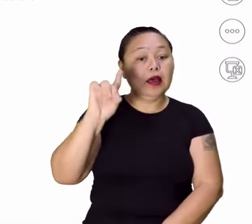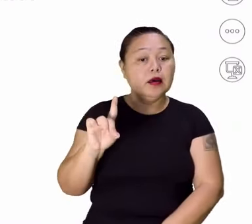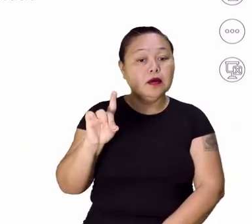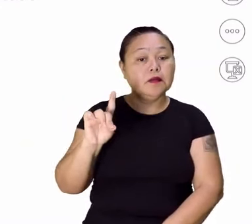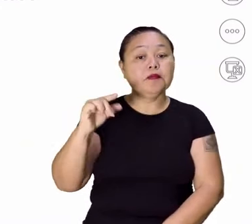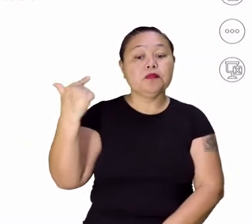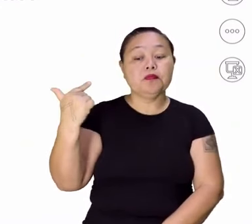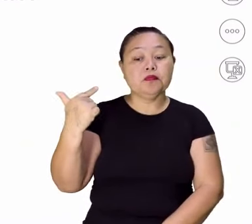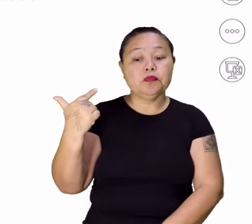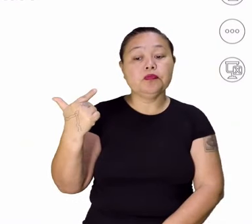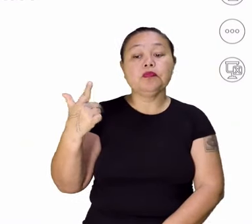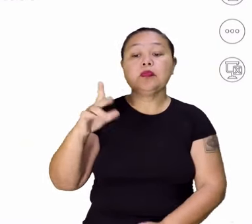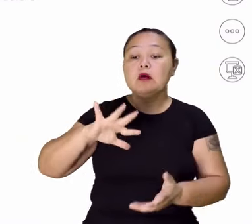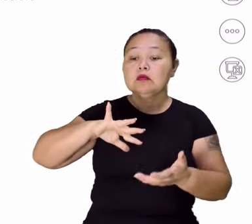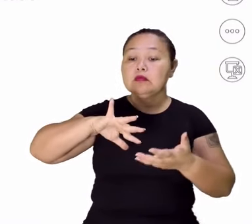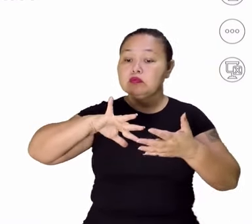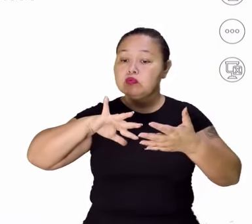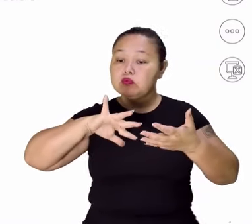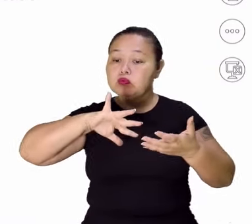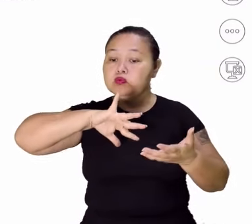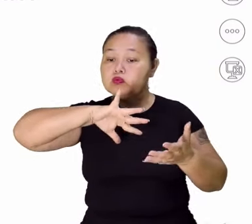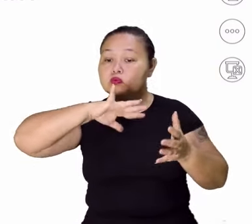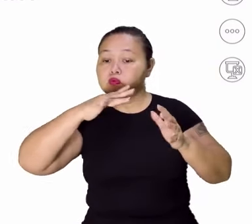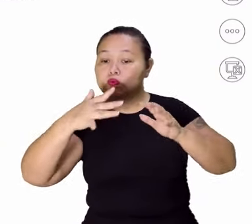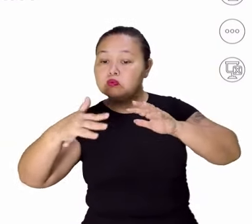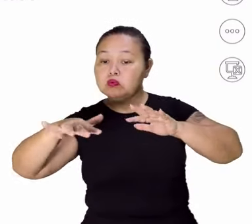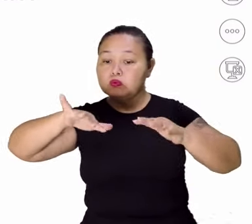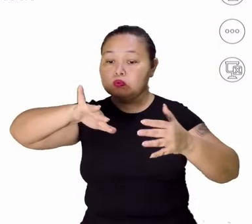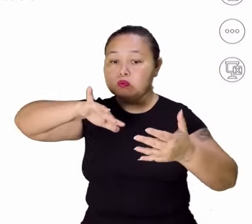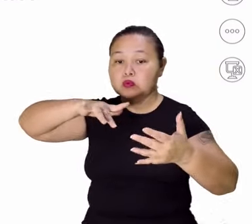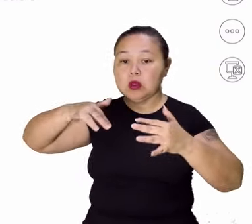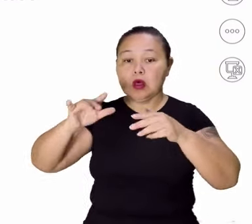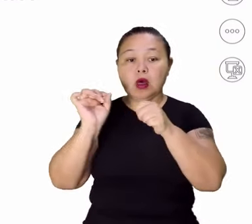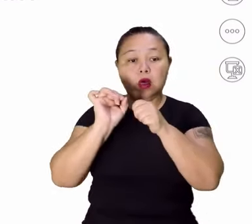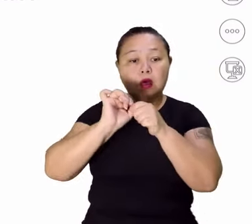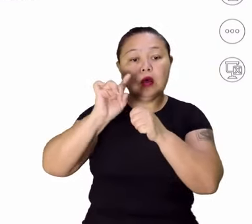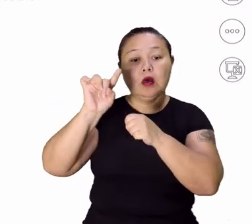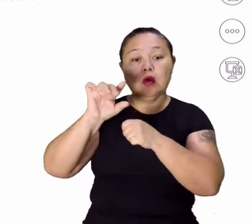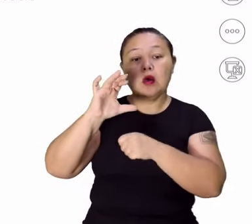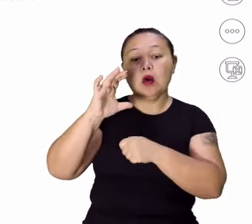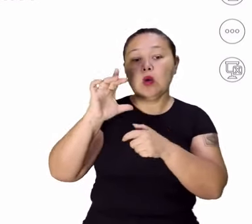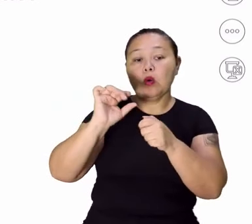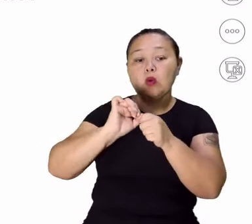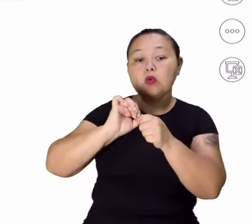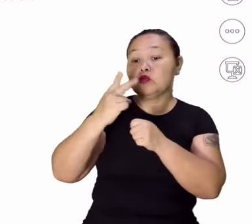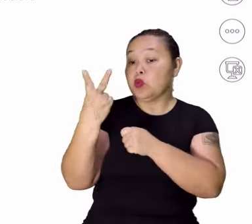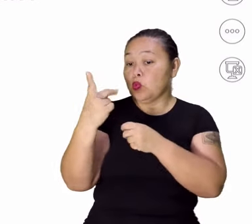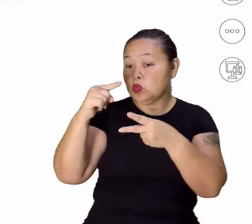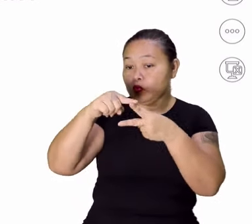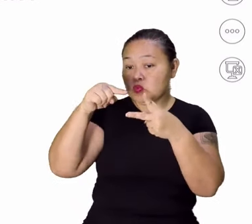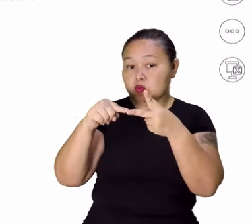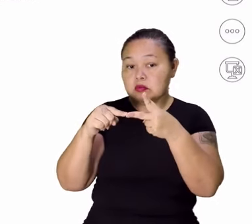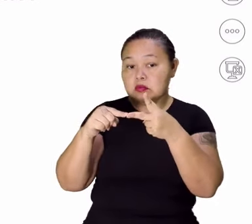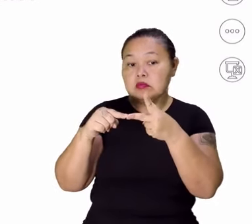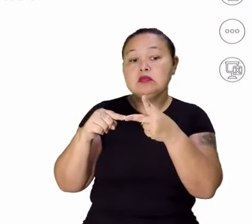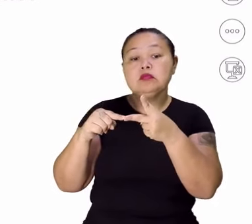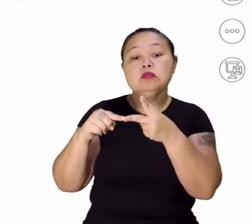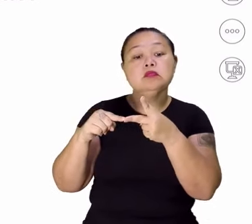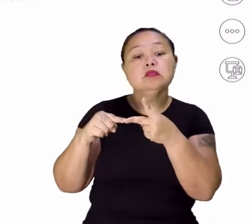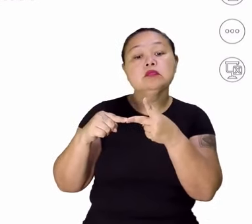segunda é o quê? Convecção. Convecção. Convecção só tem aqui uma. Justo. E duas. Só tem duas para a convecção.